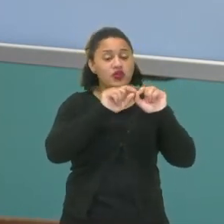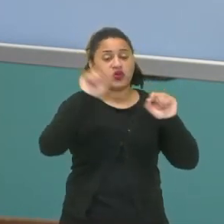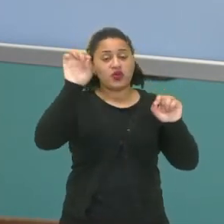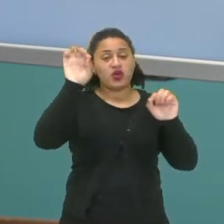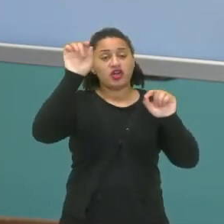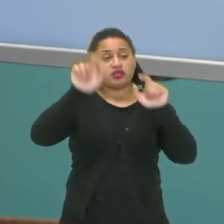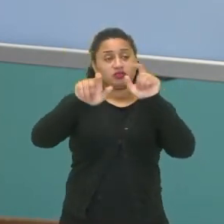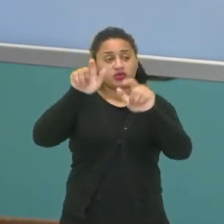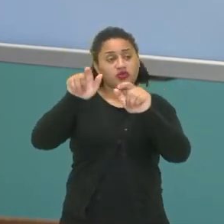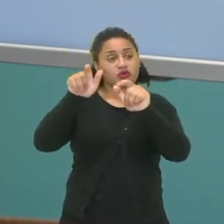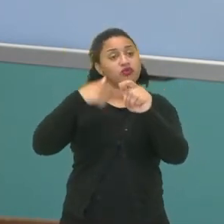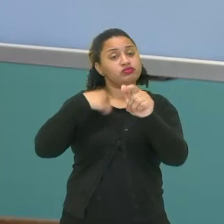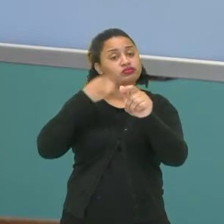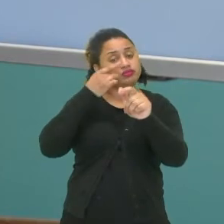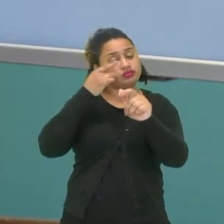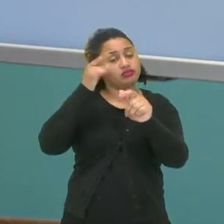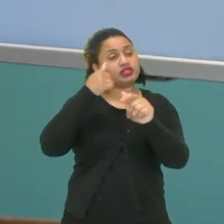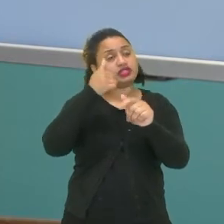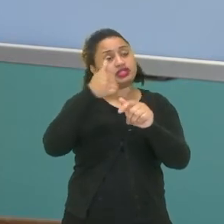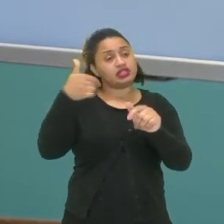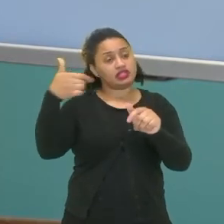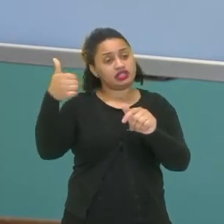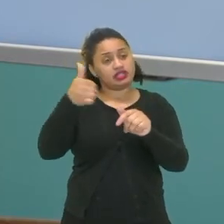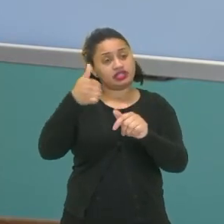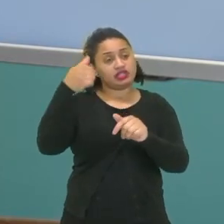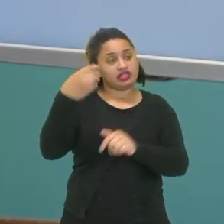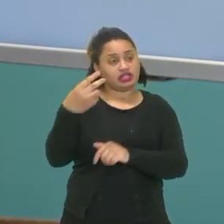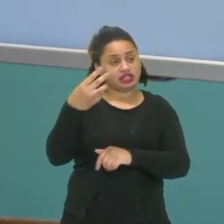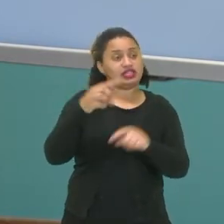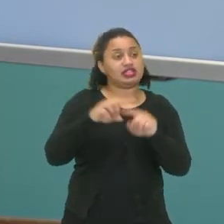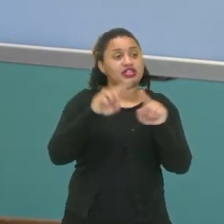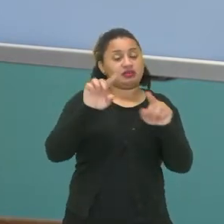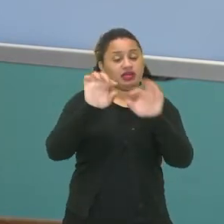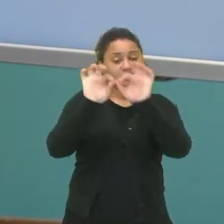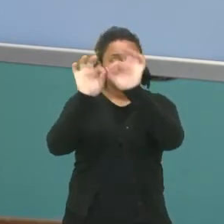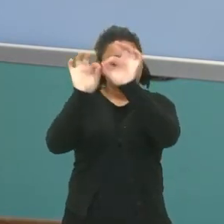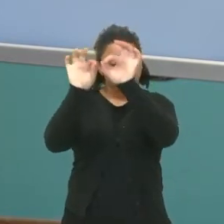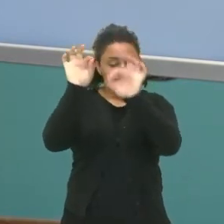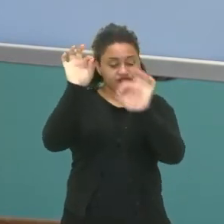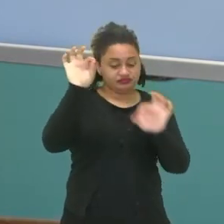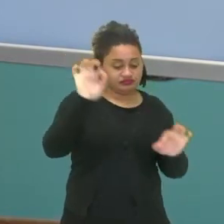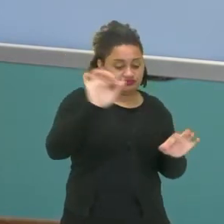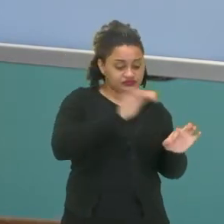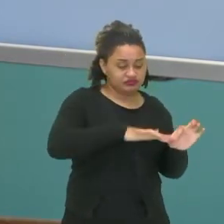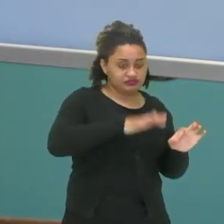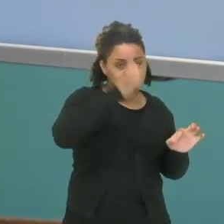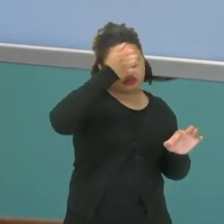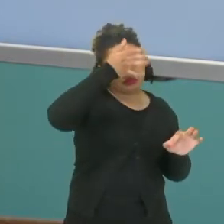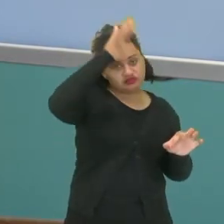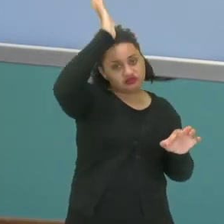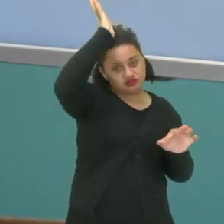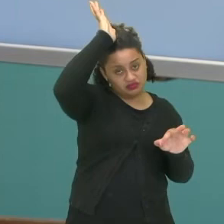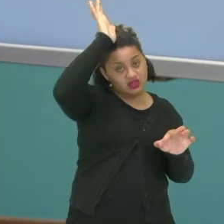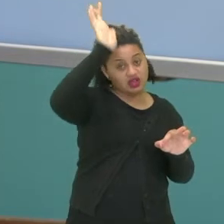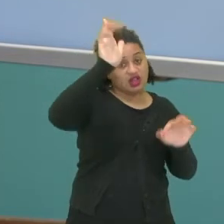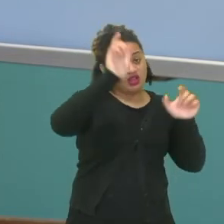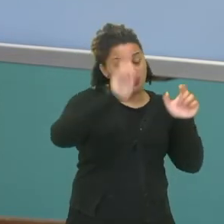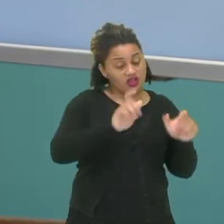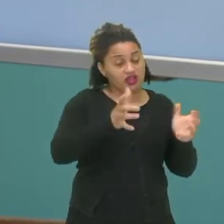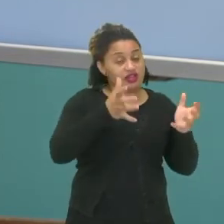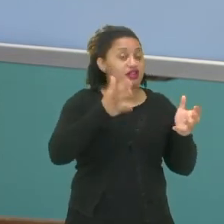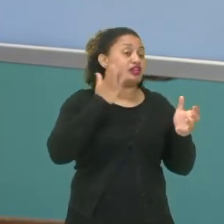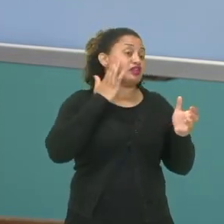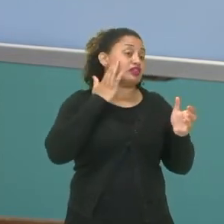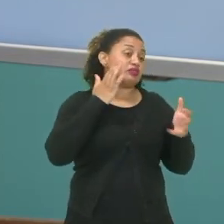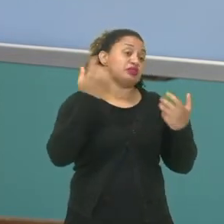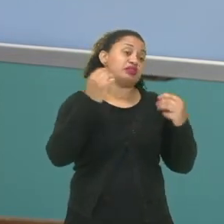pessoas estão, é os 13. Agora, que ele para voltar para a base dos bombeiros, que é o que a gente quer saber, eu vou